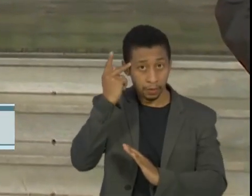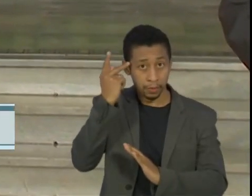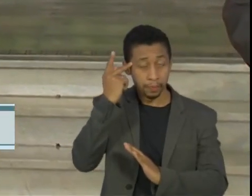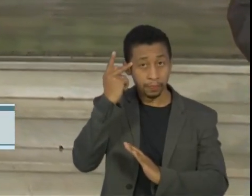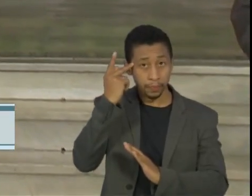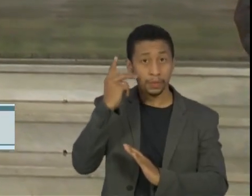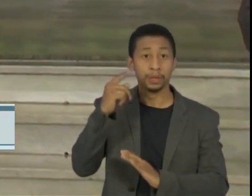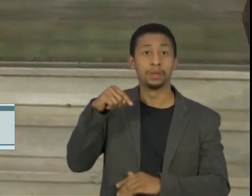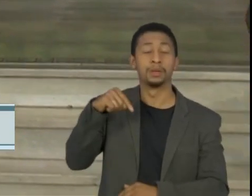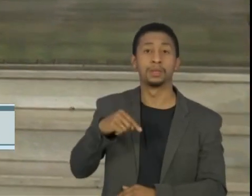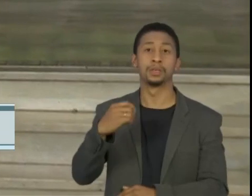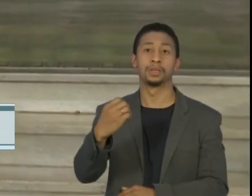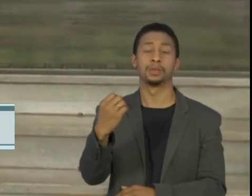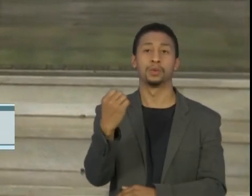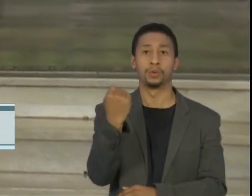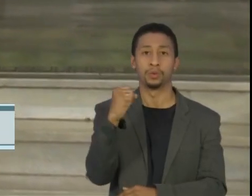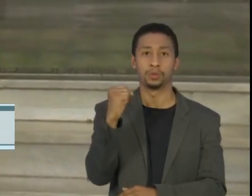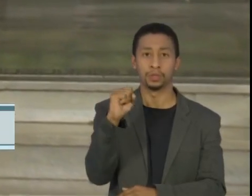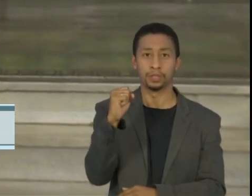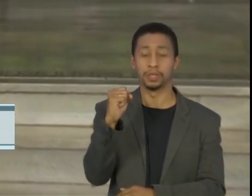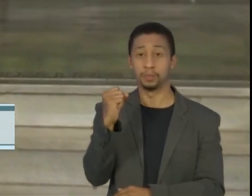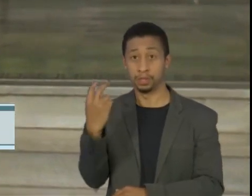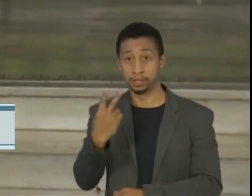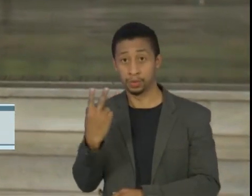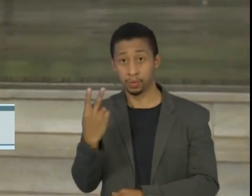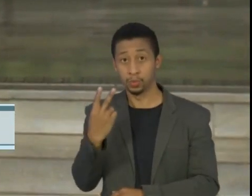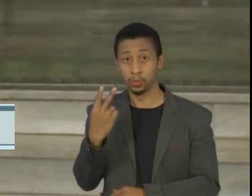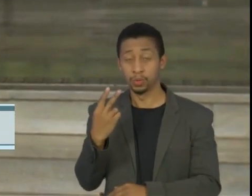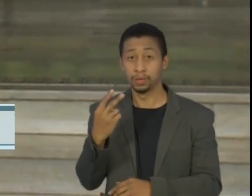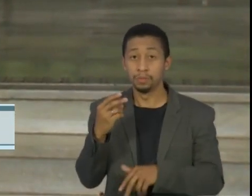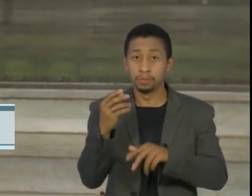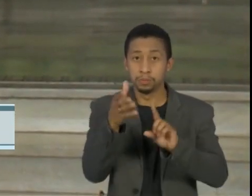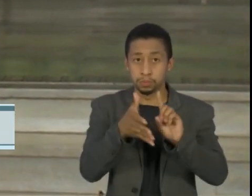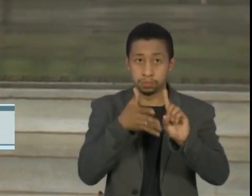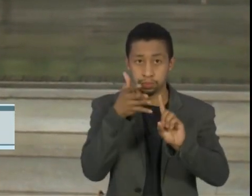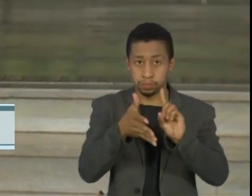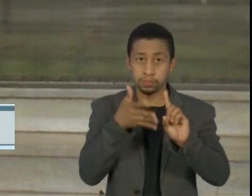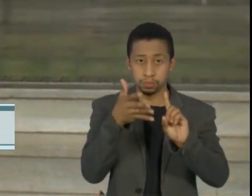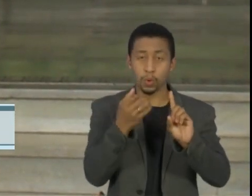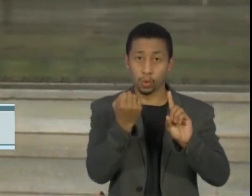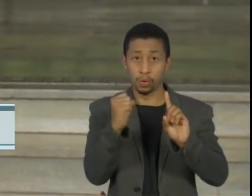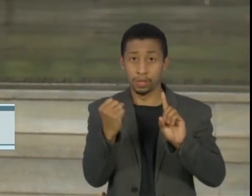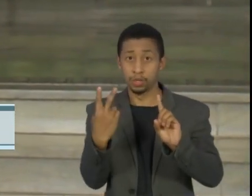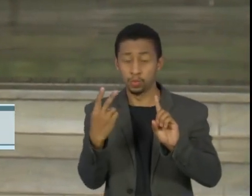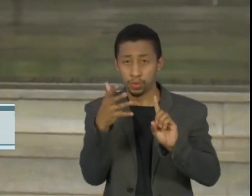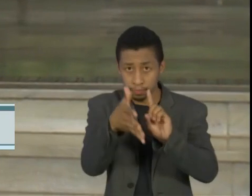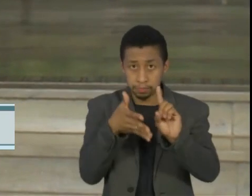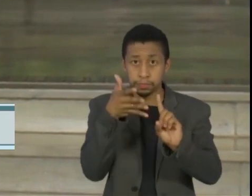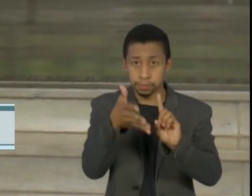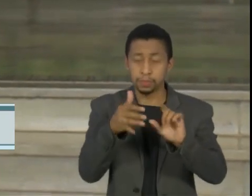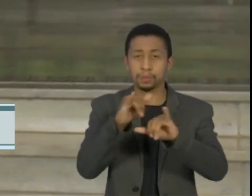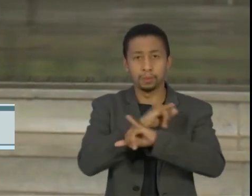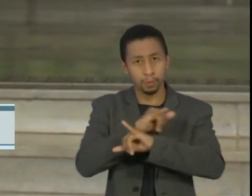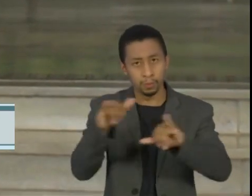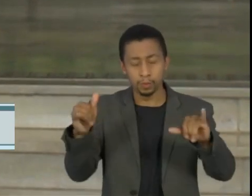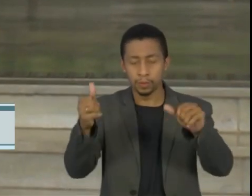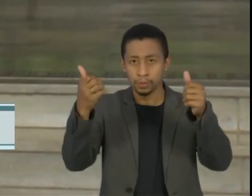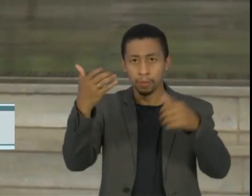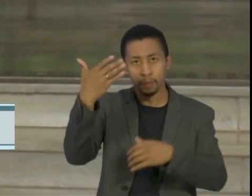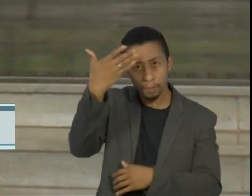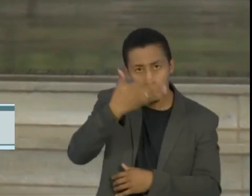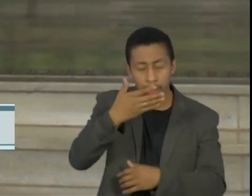82ª coletiva de imprensa sobre o coronavírus, 82 coletivas de imprensa dentro do programa de transparência do governo